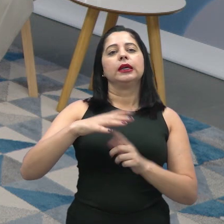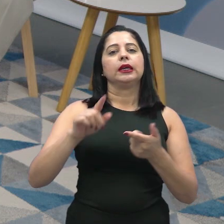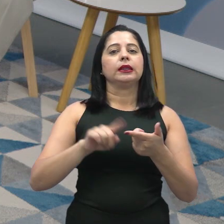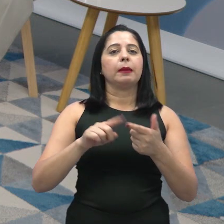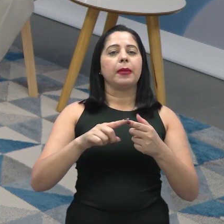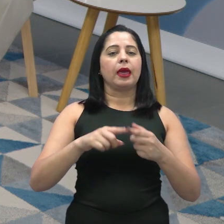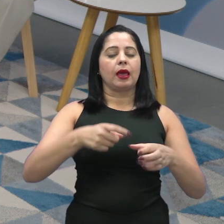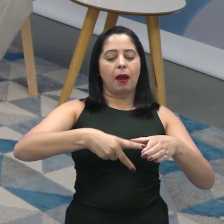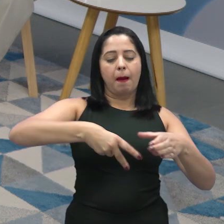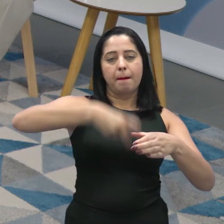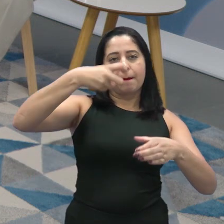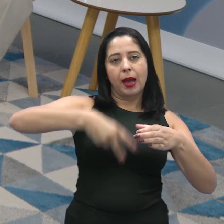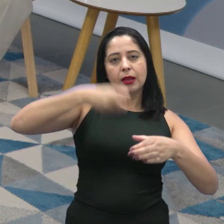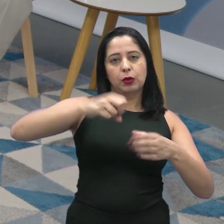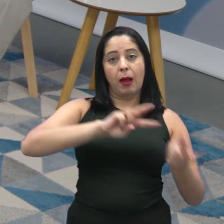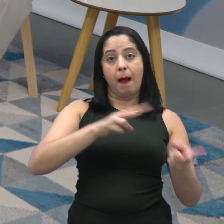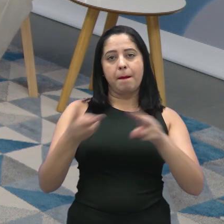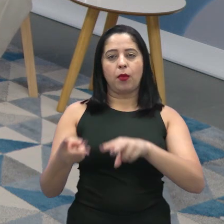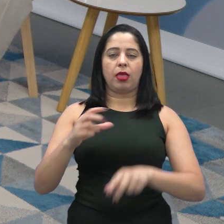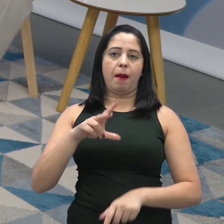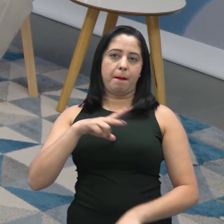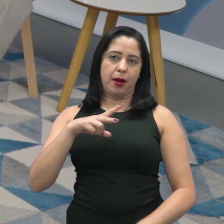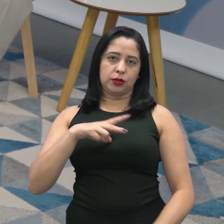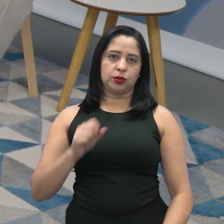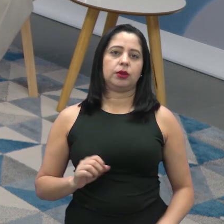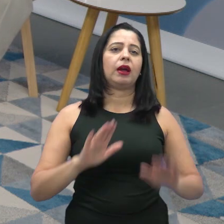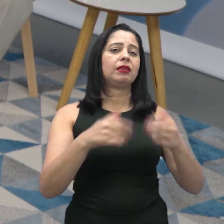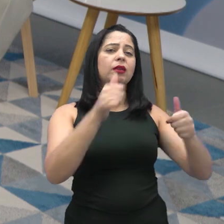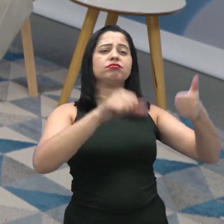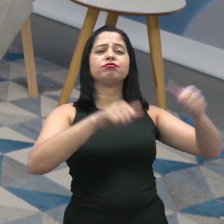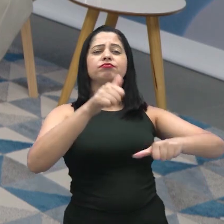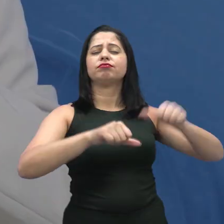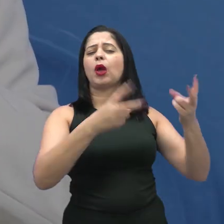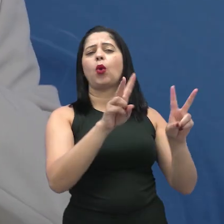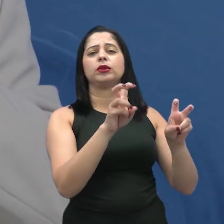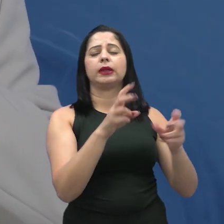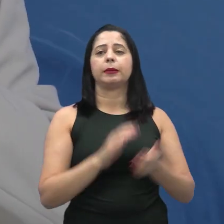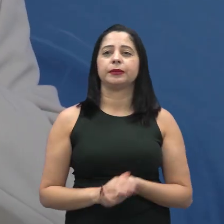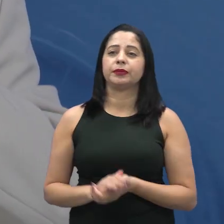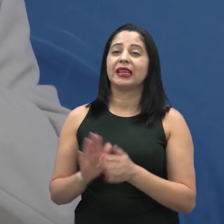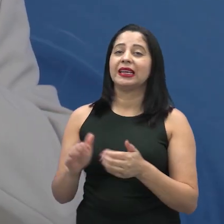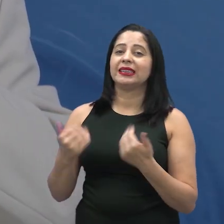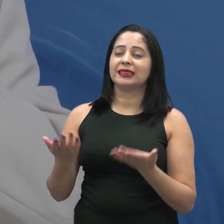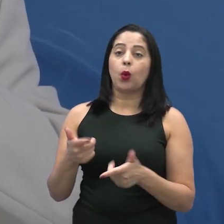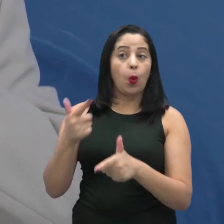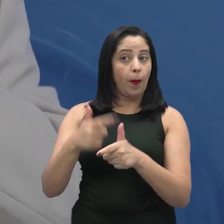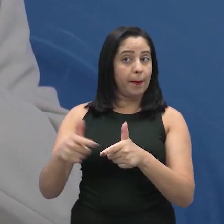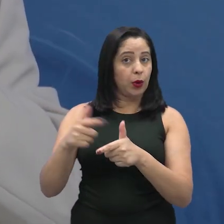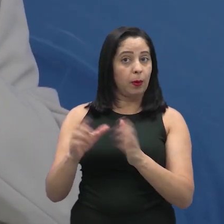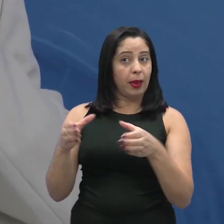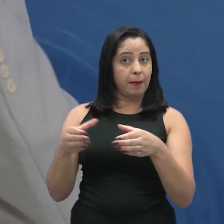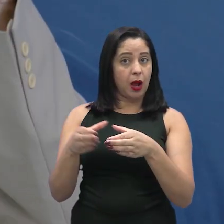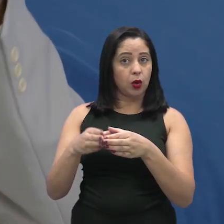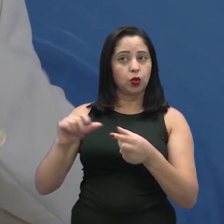temas? Então, né, o grande problema da classe média, né,